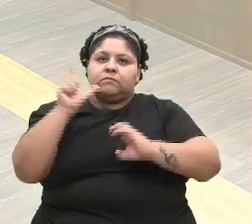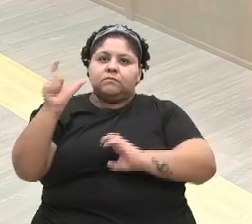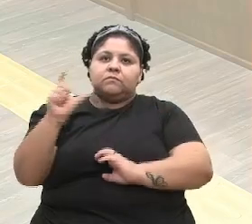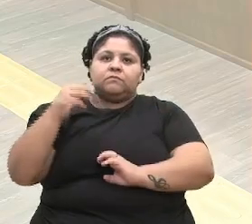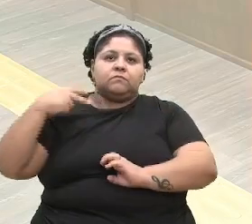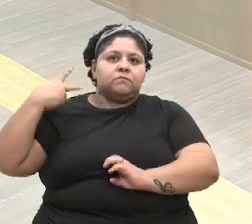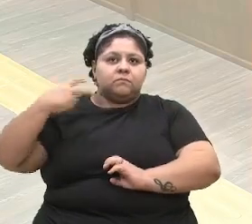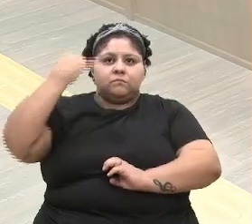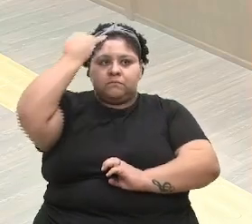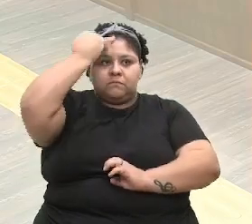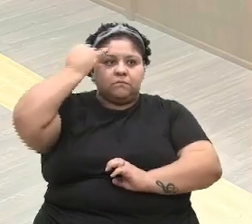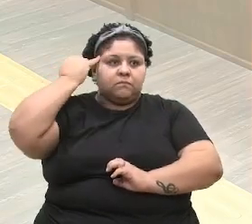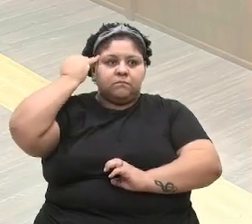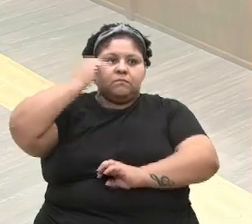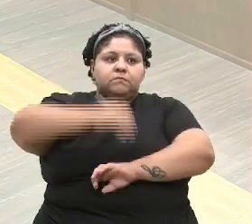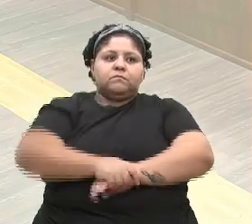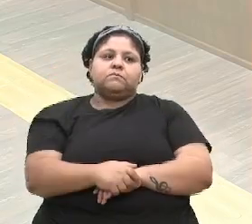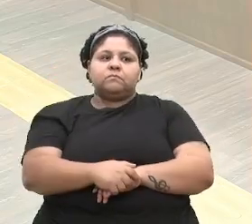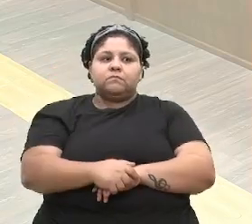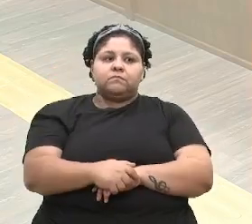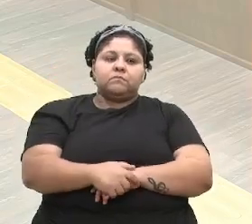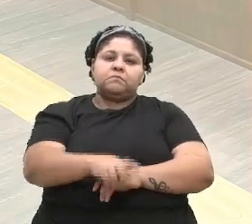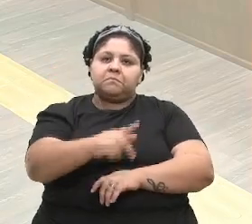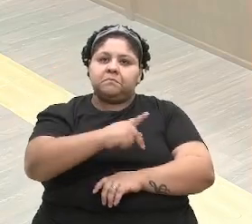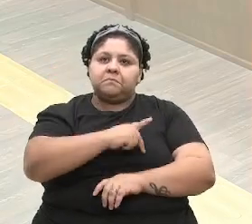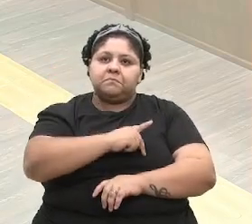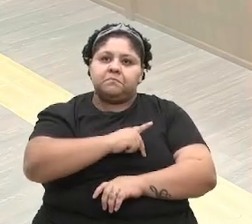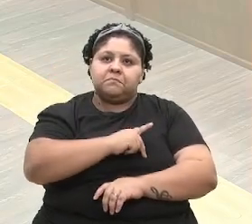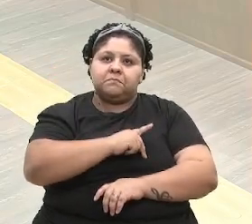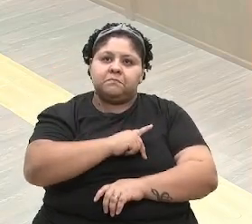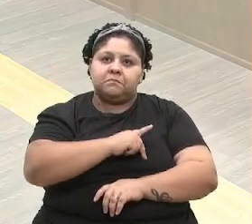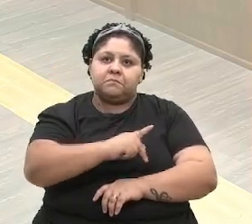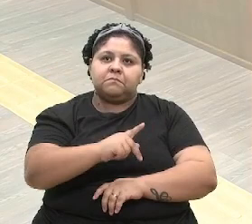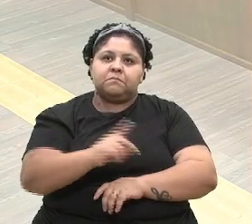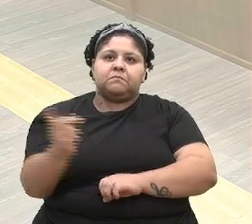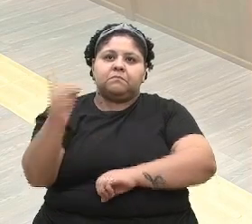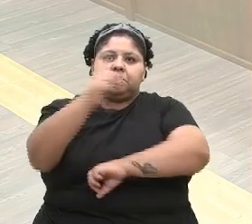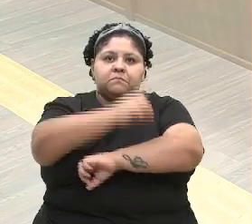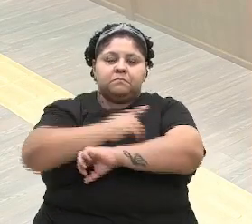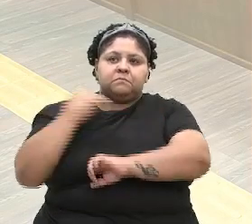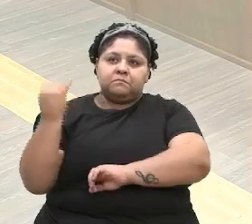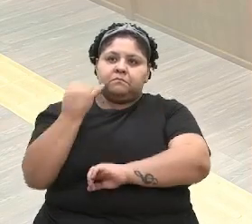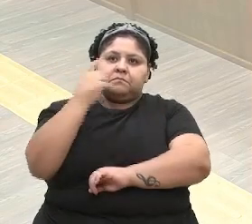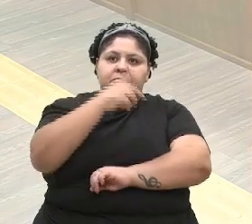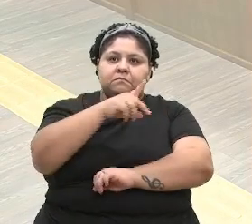Próximo. Essa palavra, presidente. Senhora presidente, um dia muito importante para o PSB.